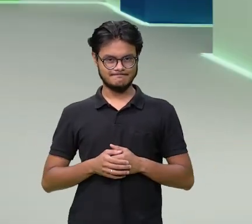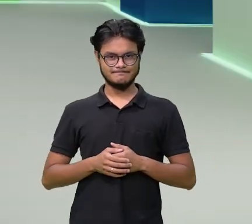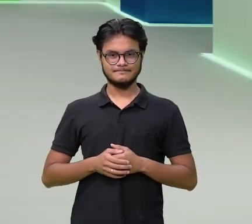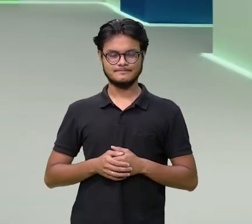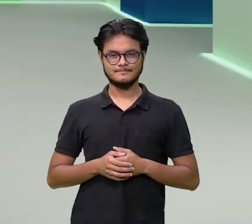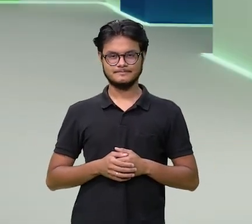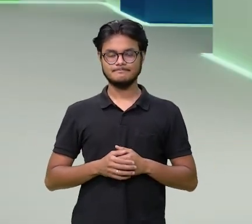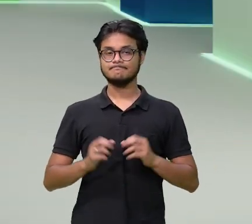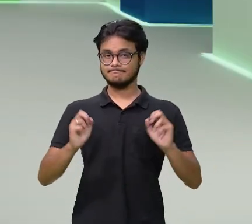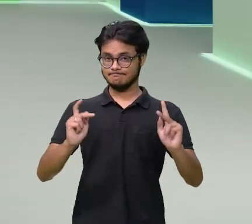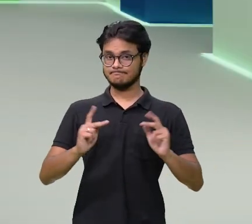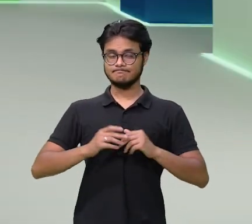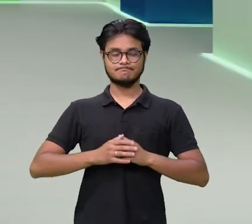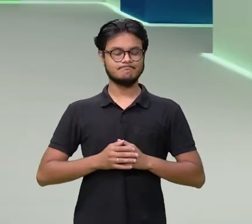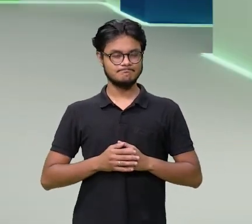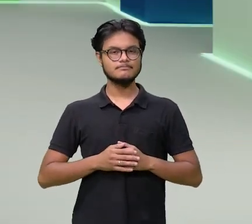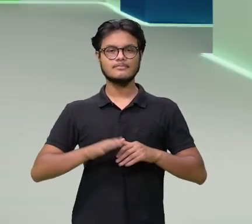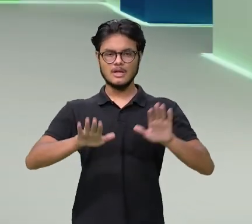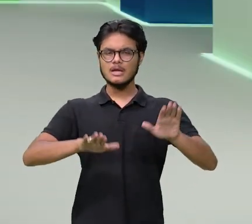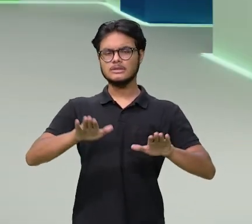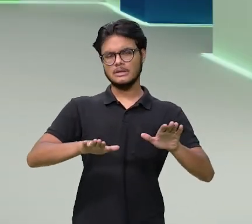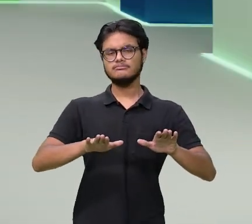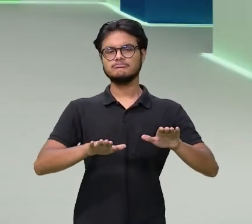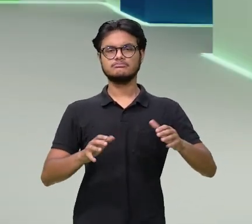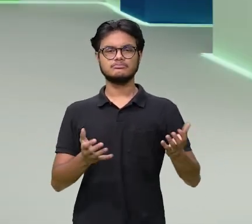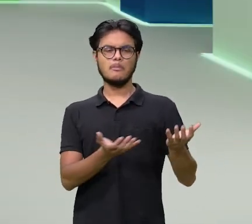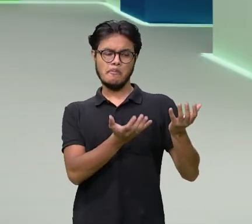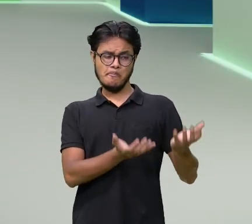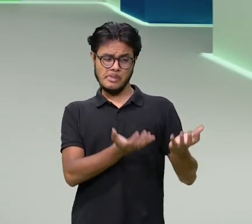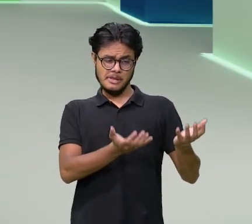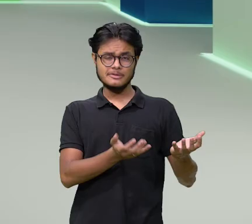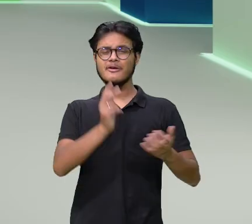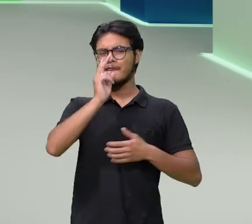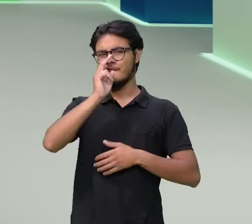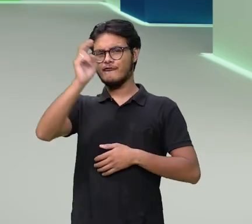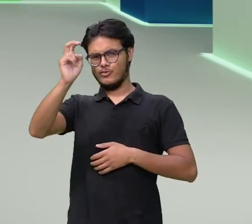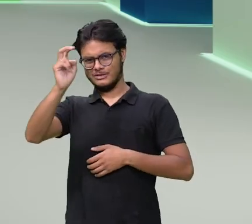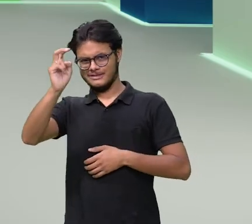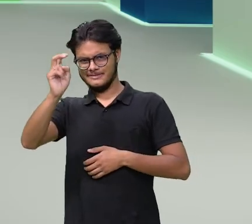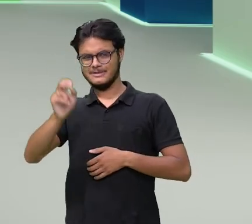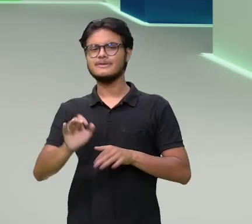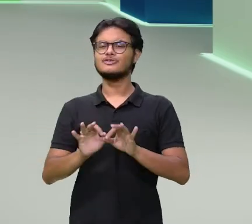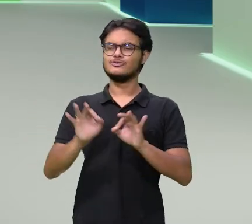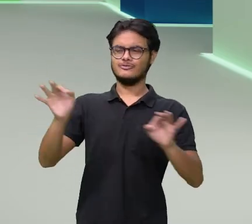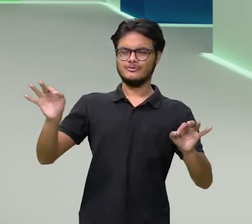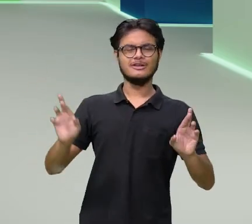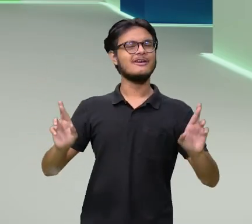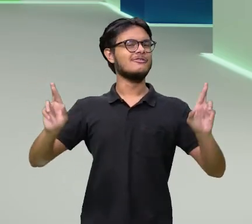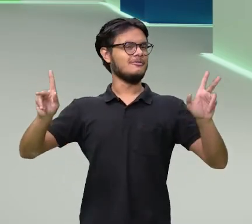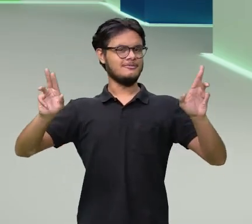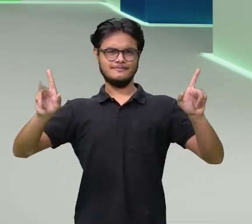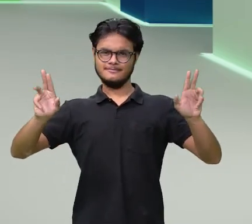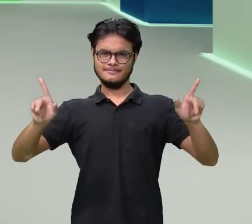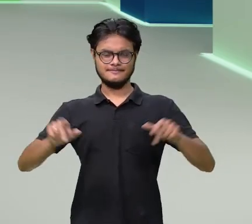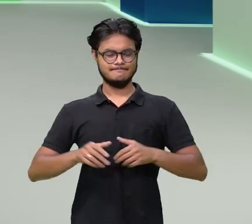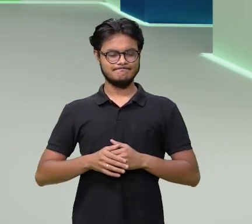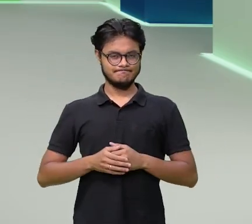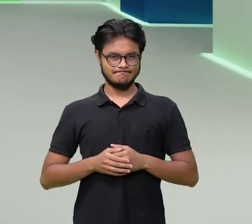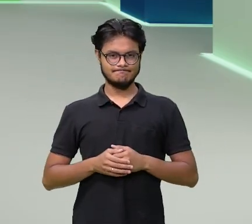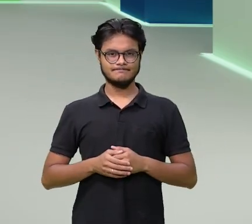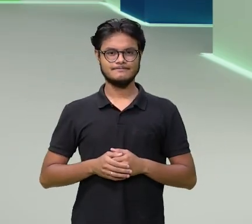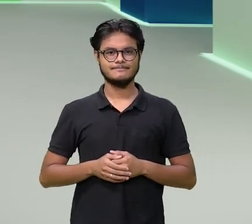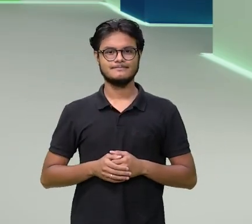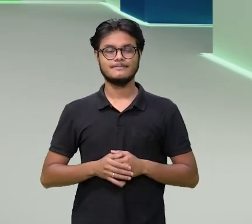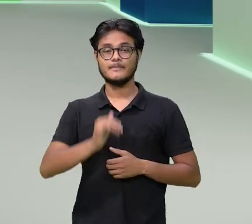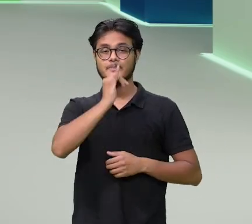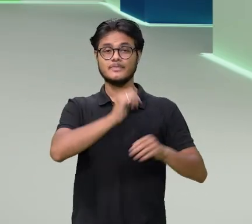ao produto das massas e inversamente proporcional ao quadrado da distância. Não pode esquecer disso. Vamos às